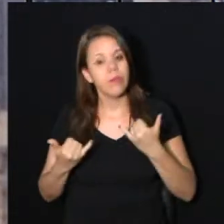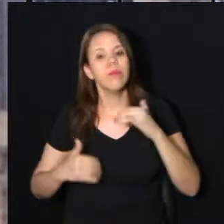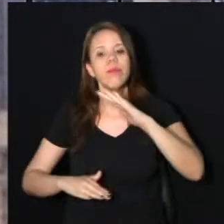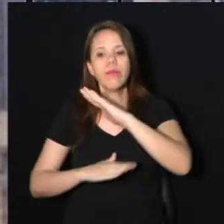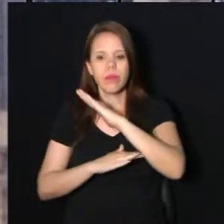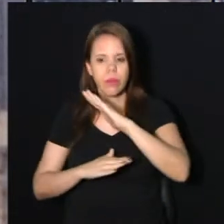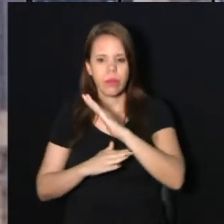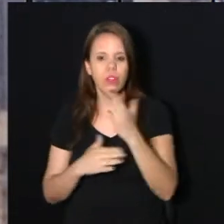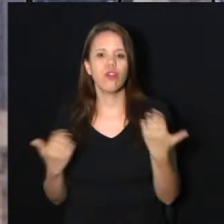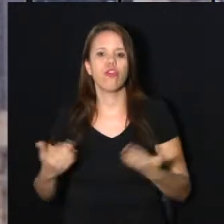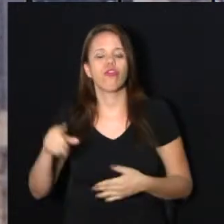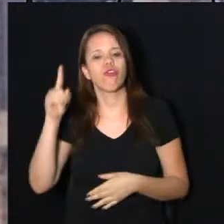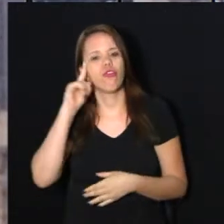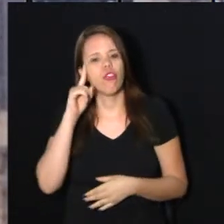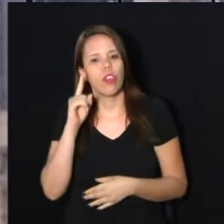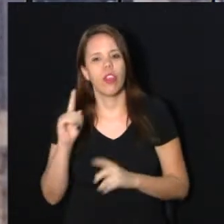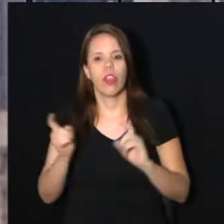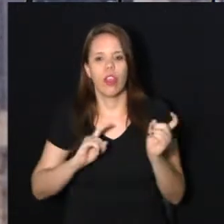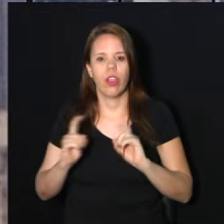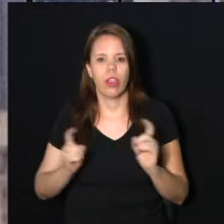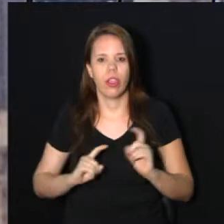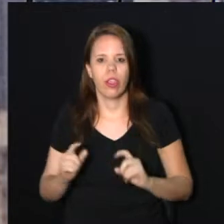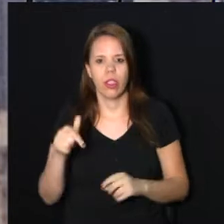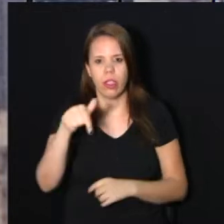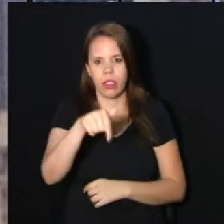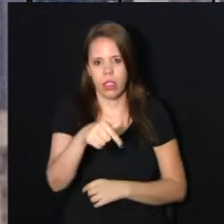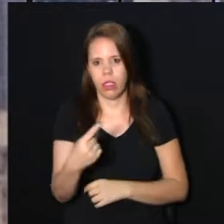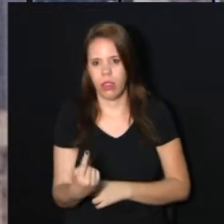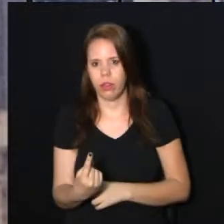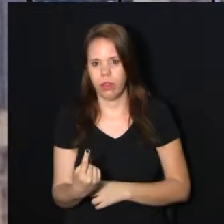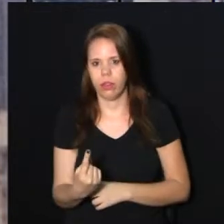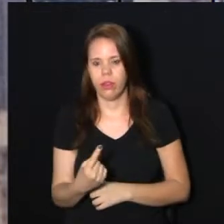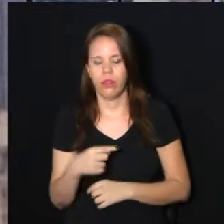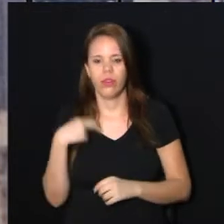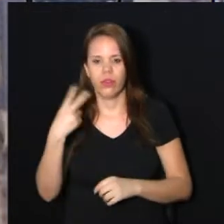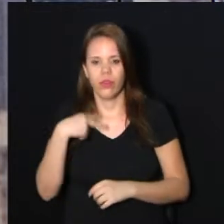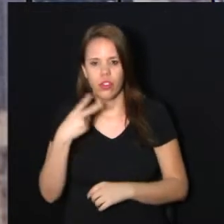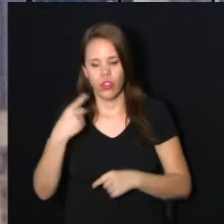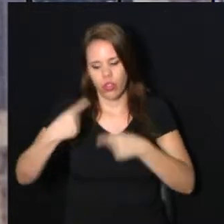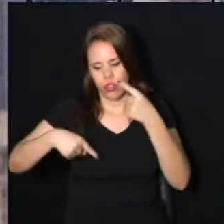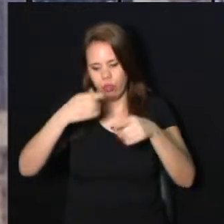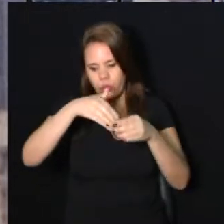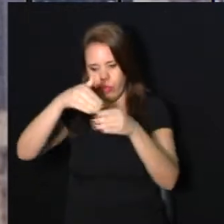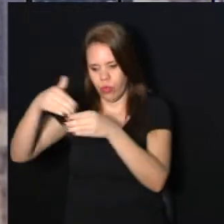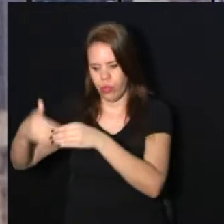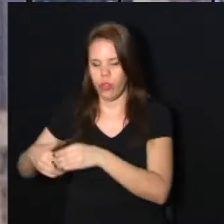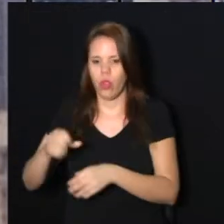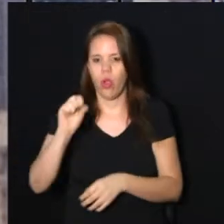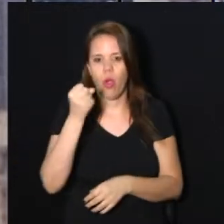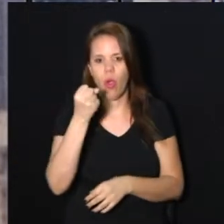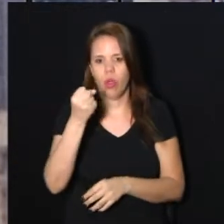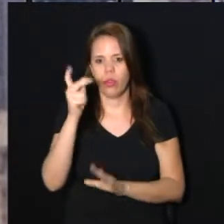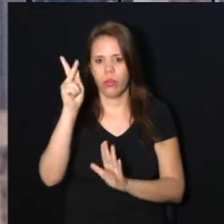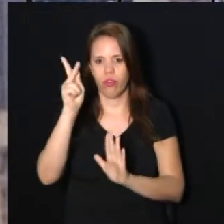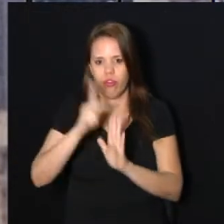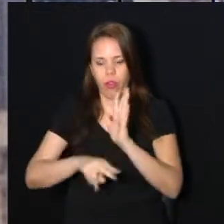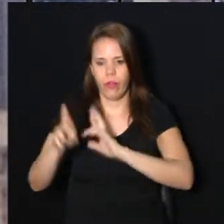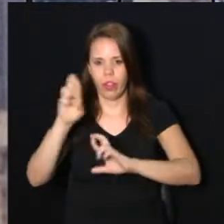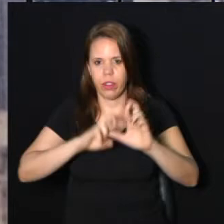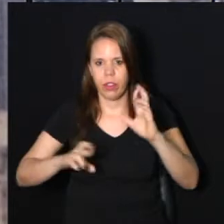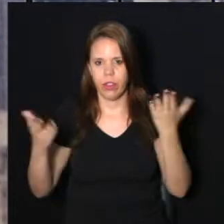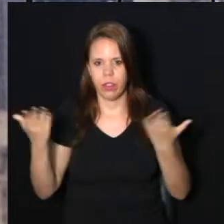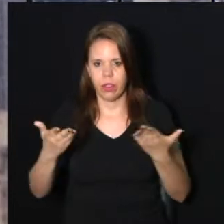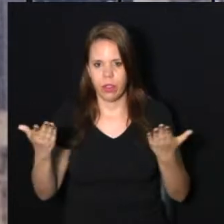Legislativo, porque hoje é dia da reunião ordinária de número 71. Os vereadores vão discutir e votar 8 projetos.